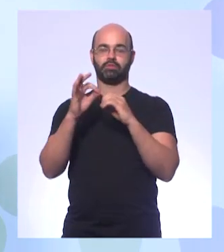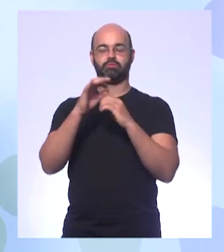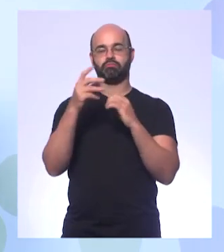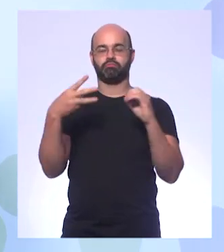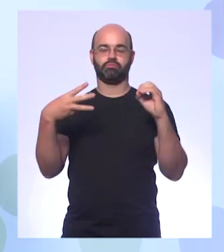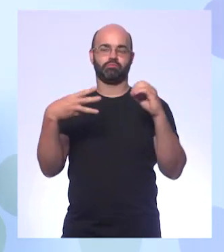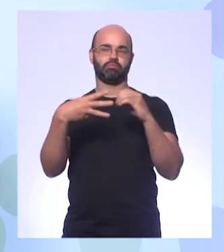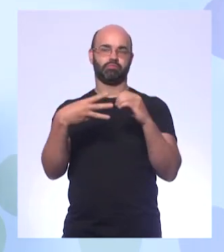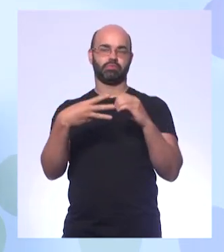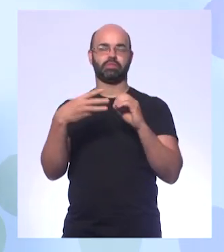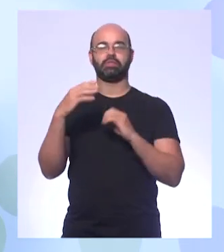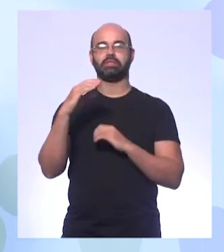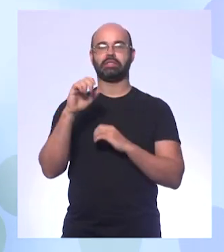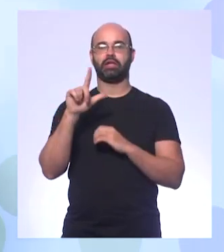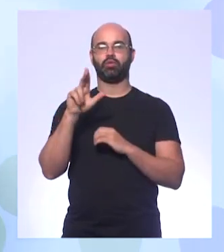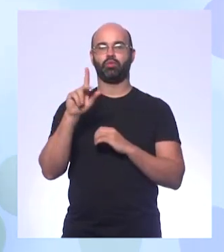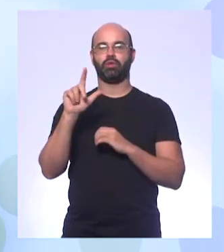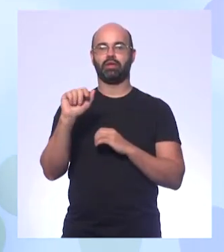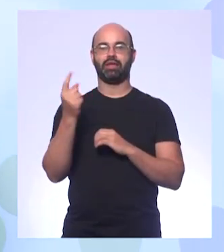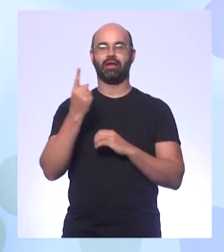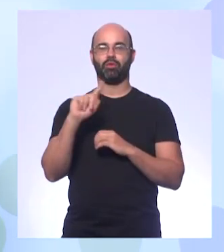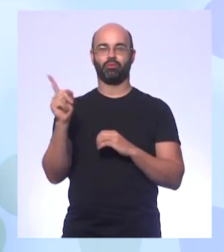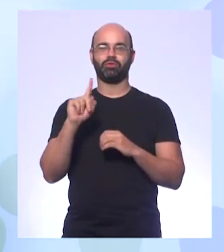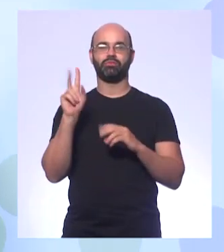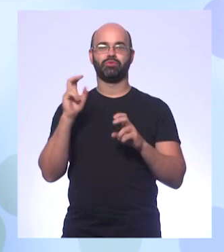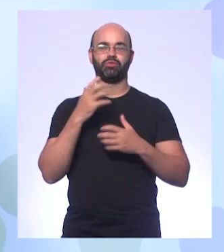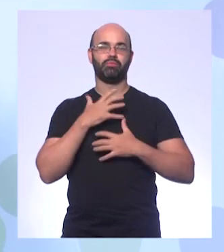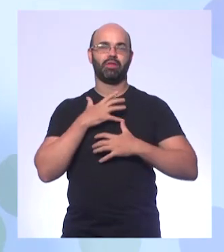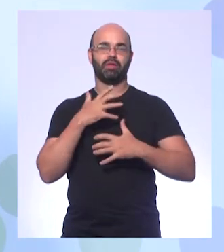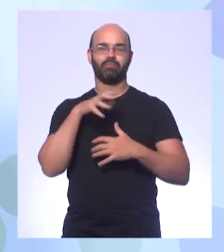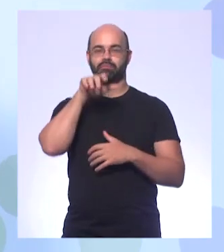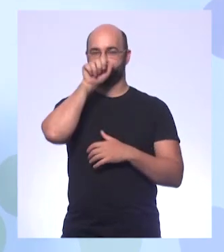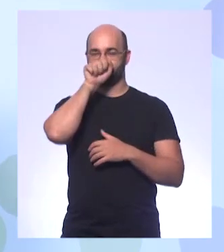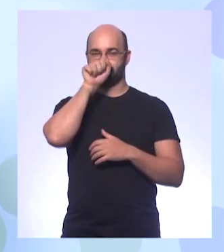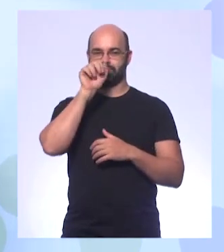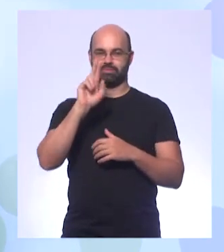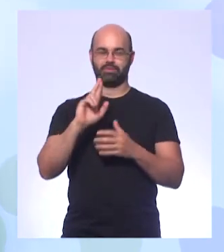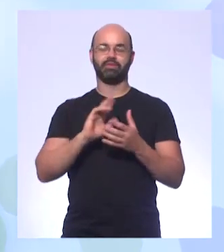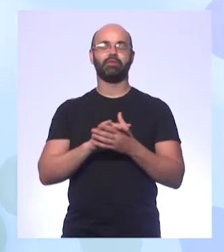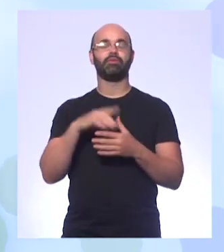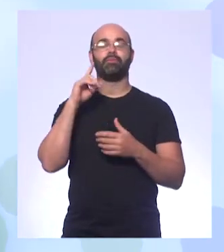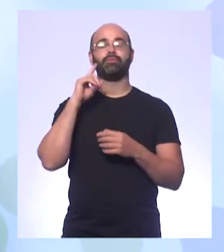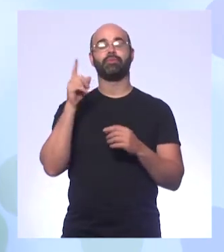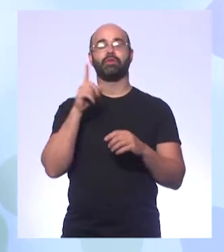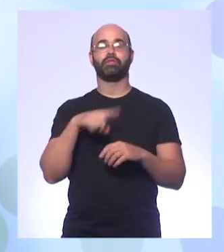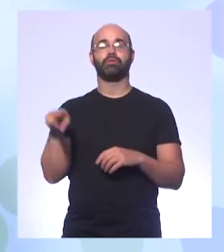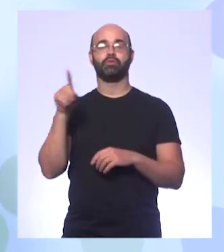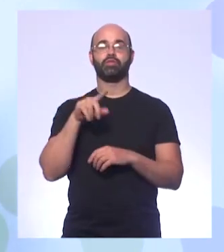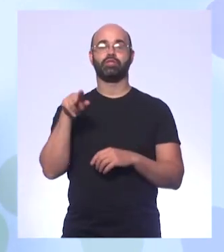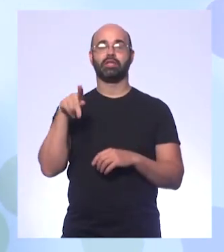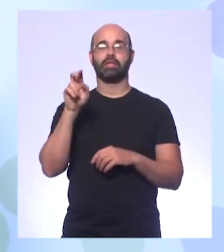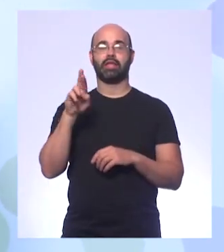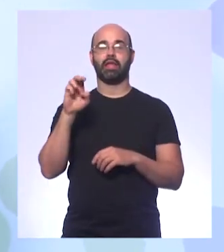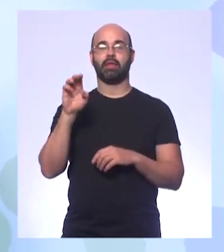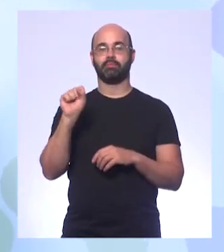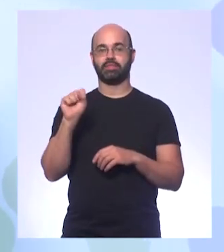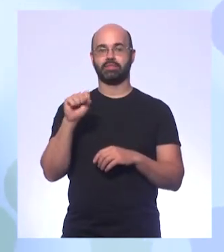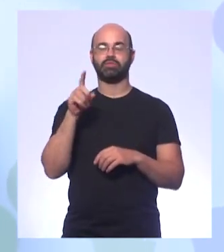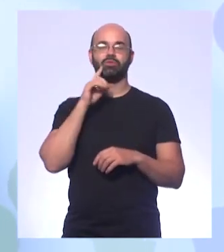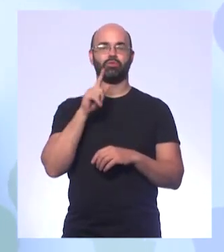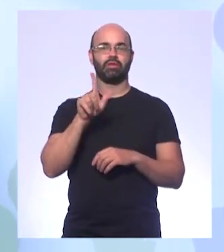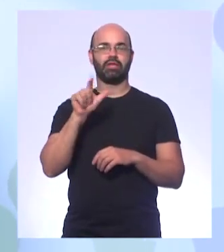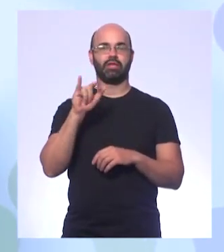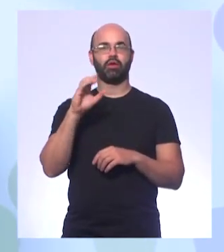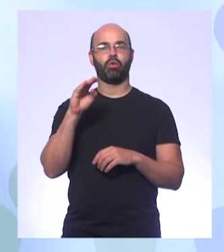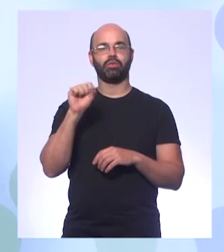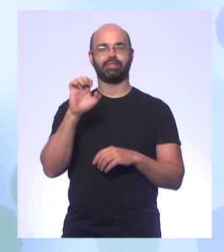sobre a glicólise, né? Depois a gente falou sobre o ciclo de Krebs e agora a gente vai falar, então, sobre a cadeia respiratória,